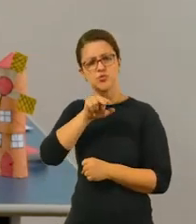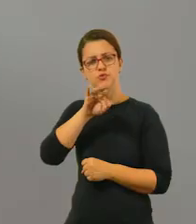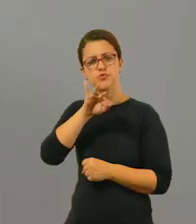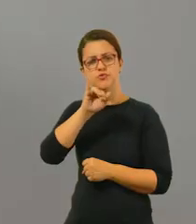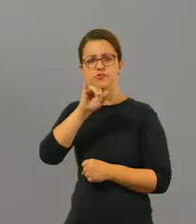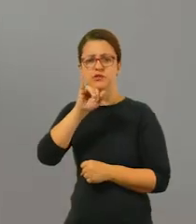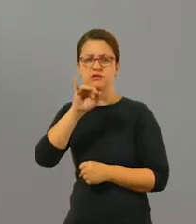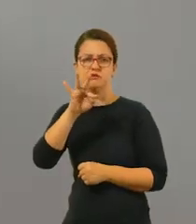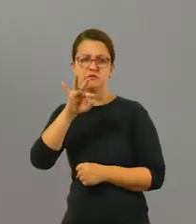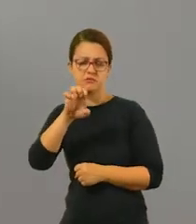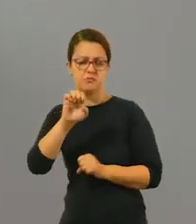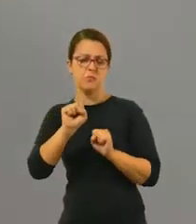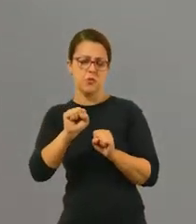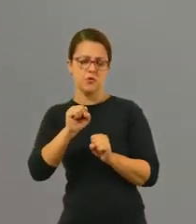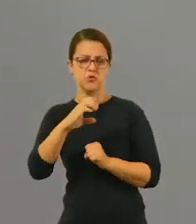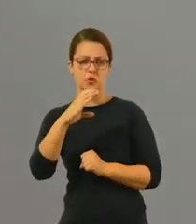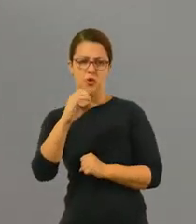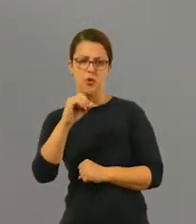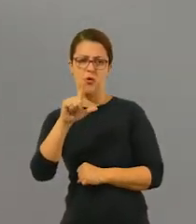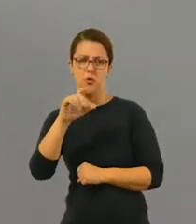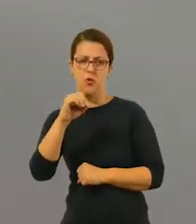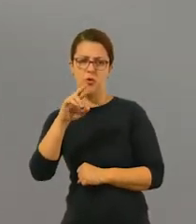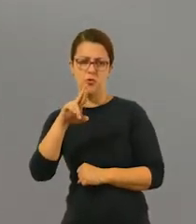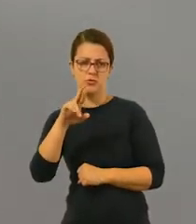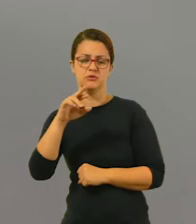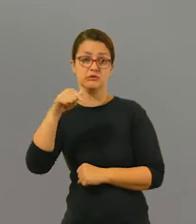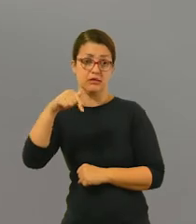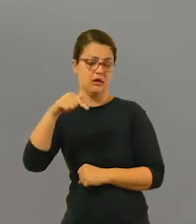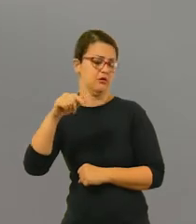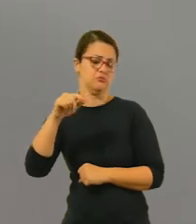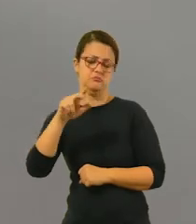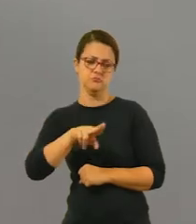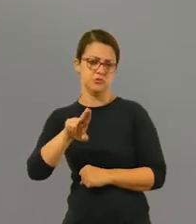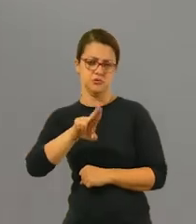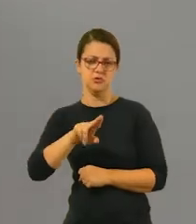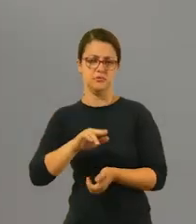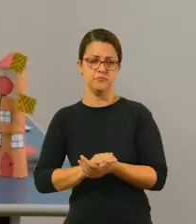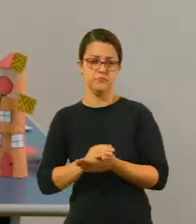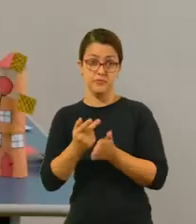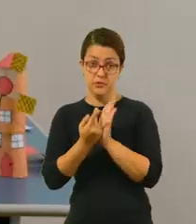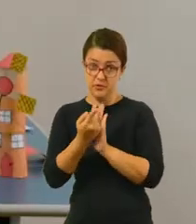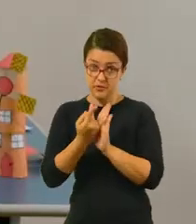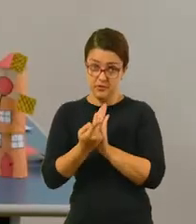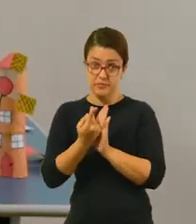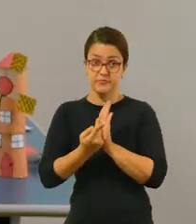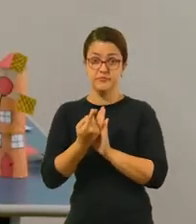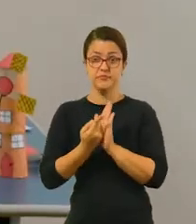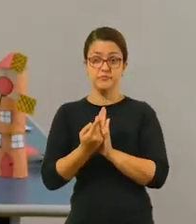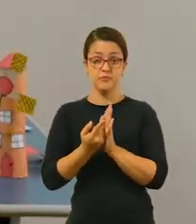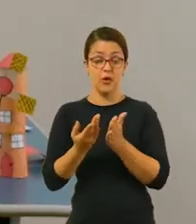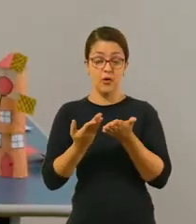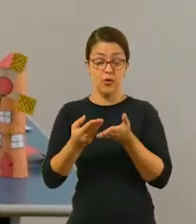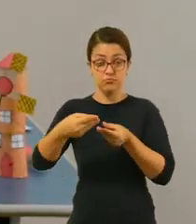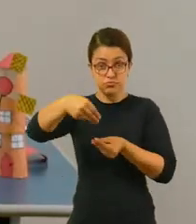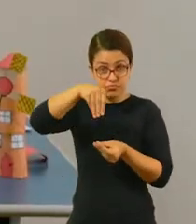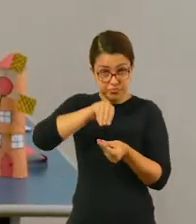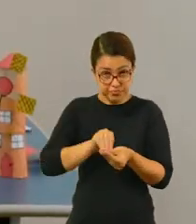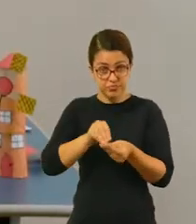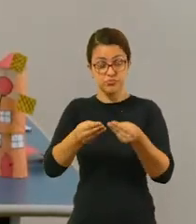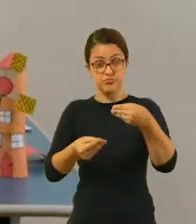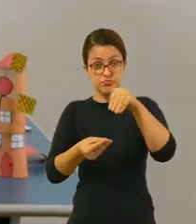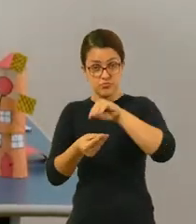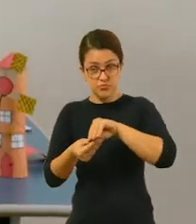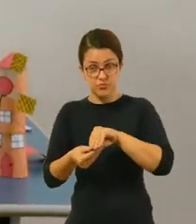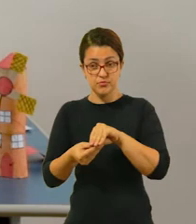sulfite, pode ser color set, uma folha onde vocês possam fazer um desenho depois. E agora, vamos realizar uma